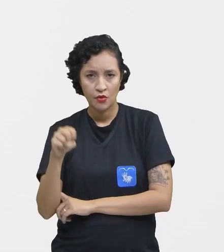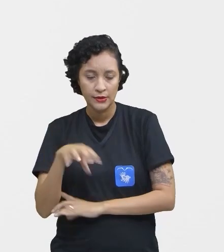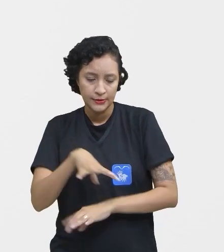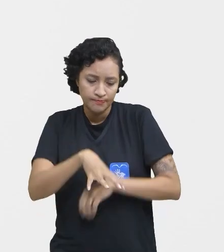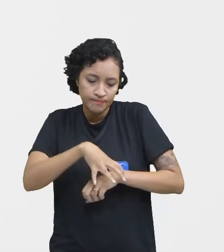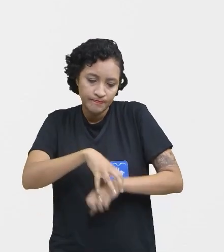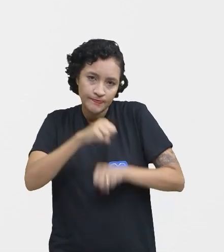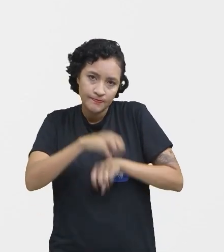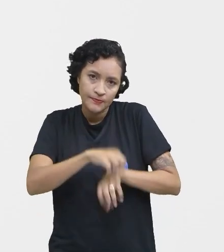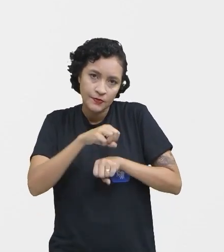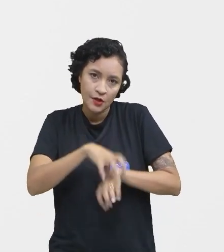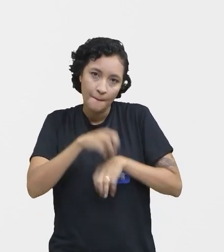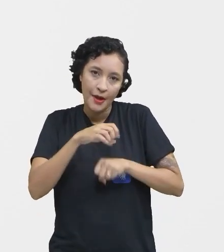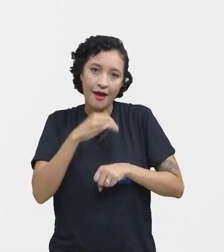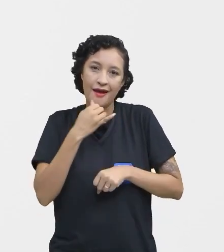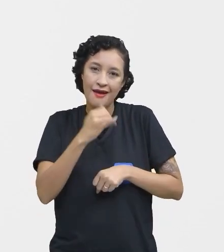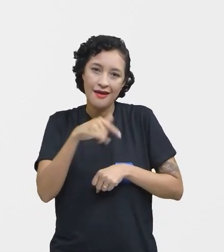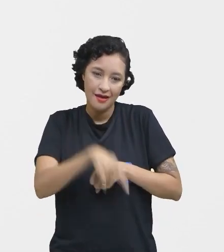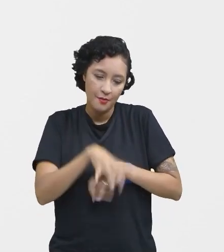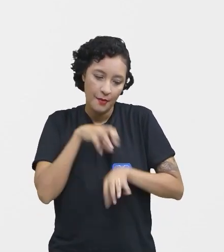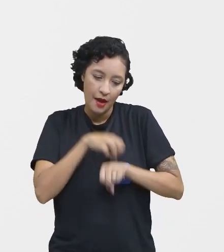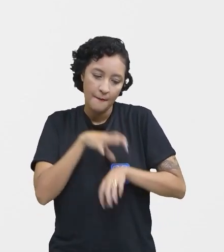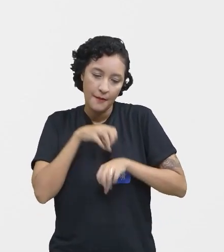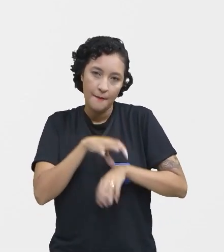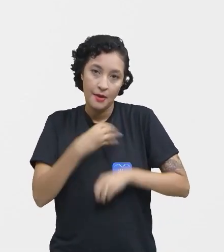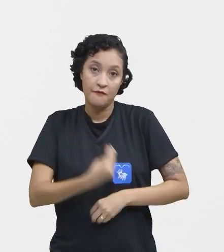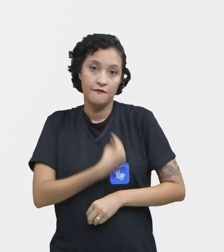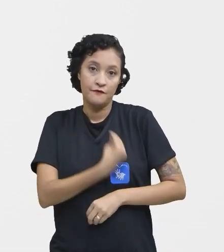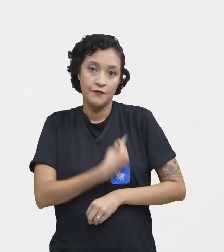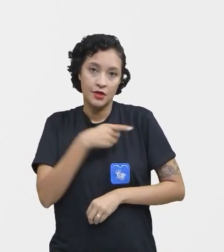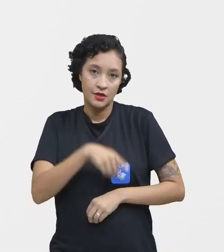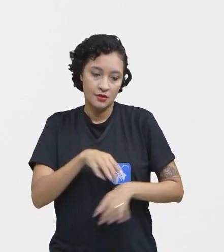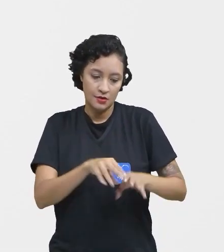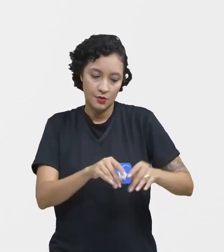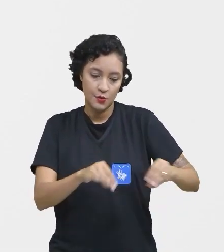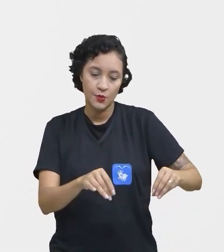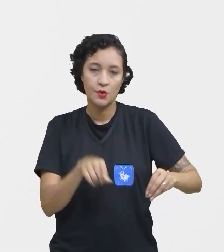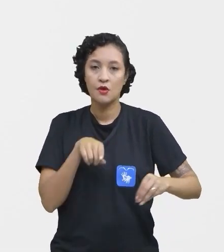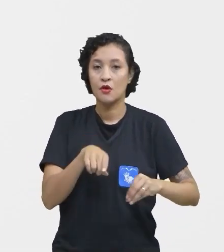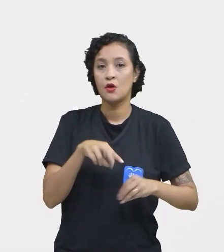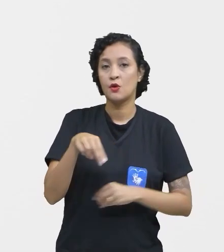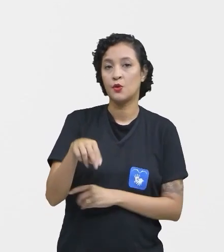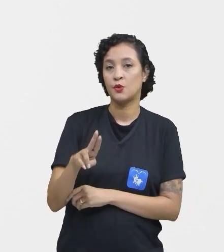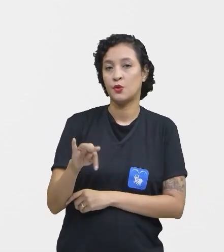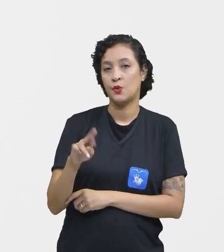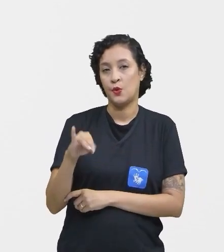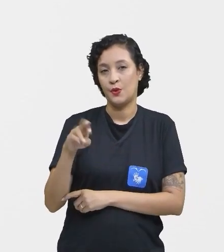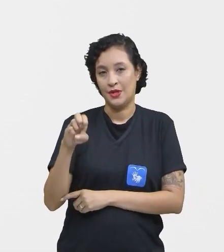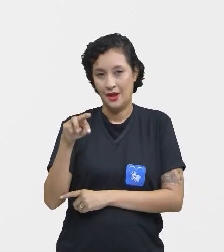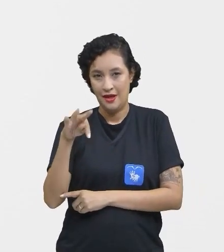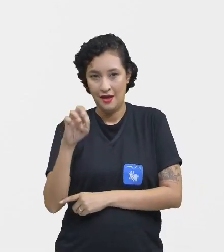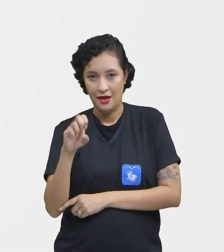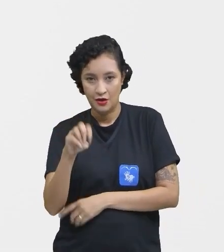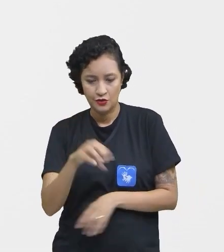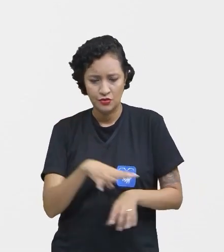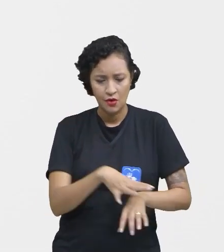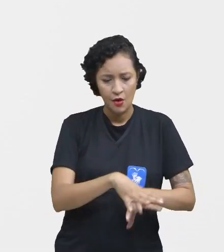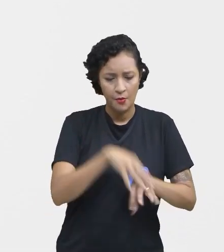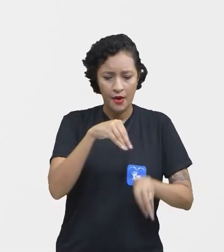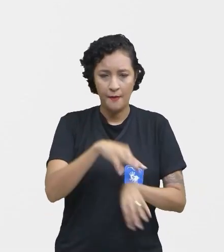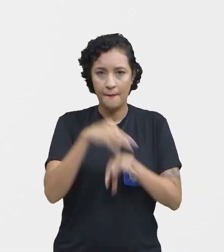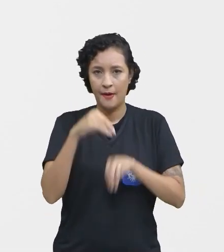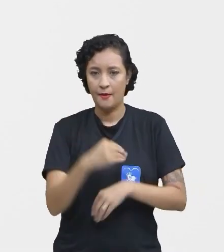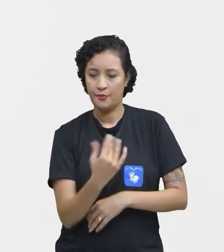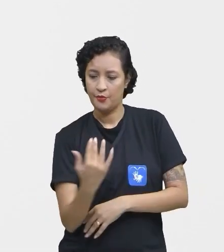solo. Quando o animal se alimenta de um vegetal, a energia e os nutrientes são transferidos para ele. Então, os animais que